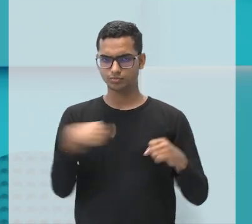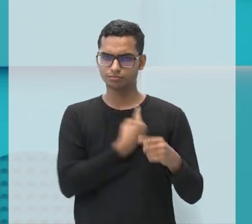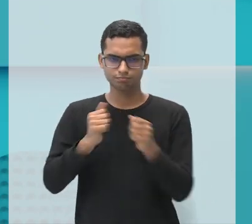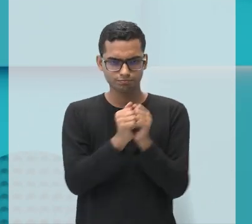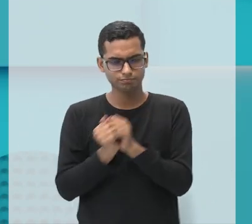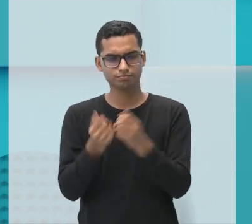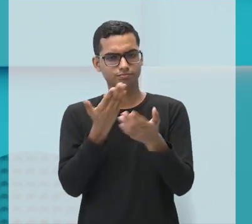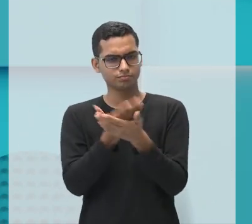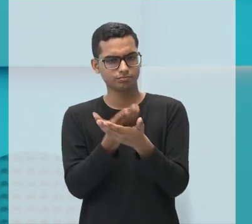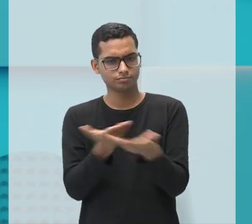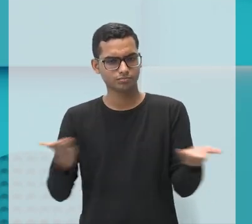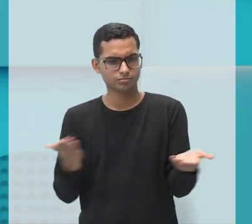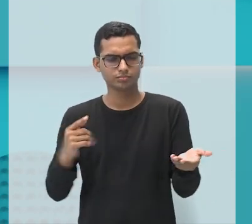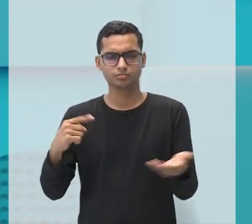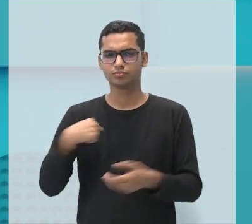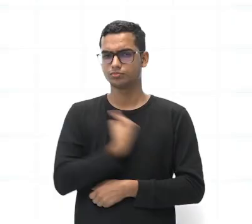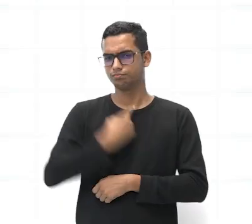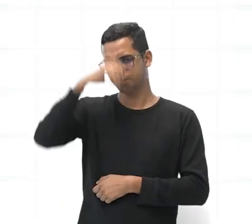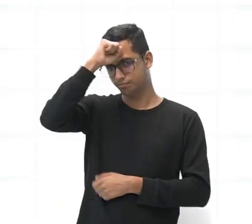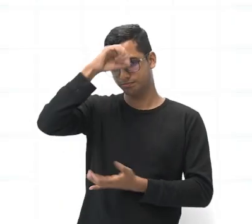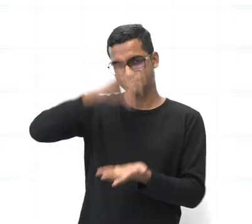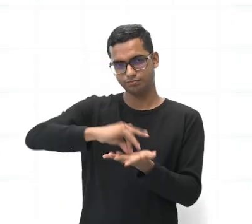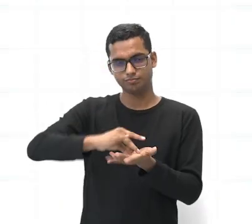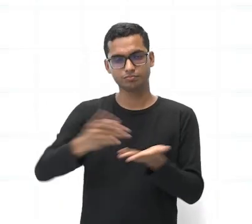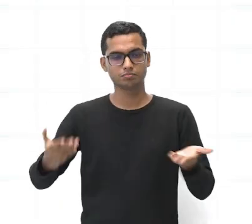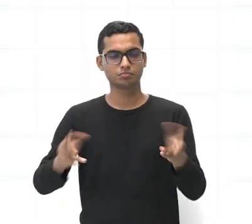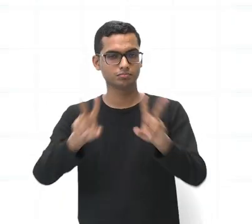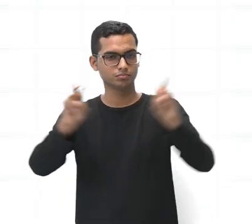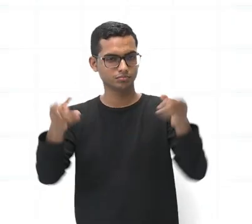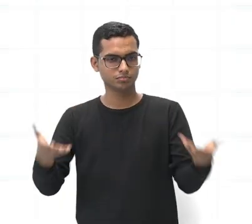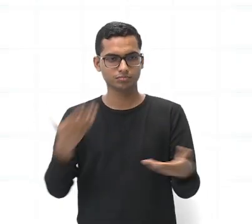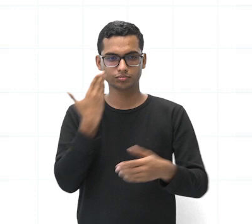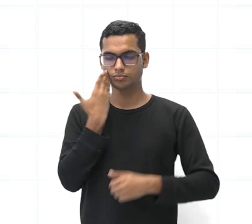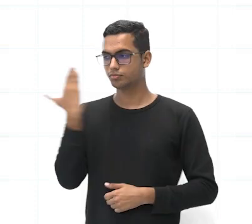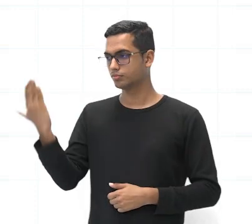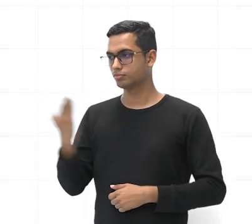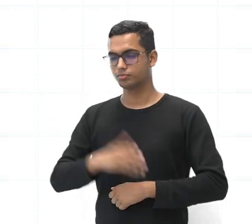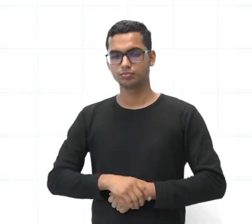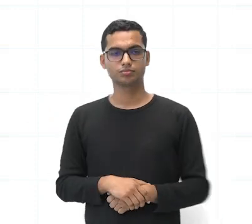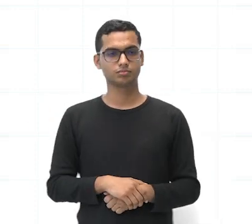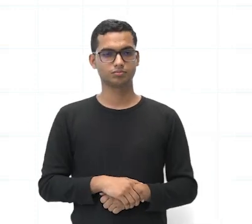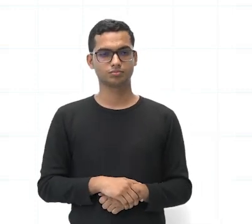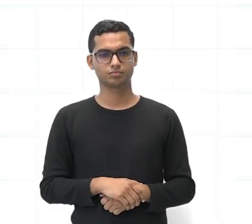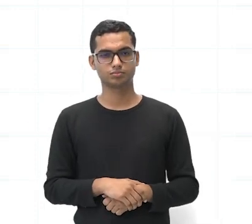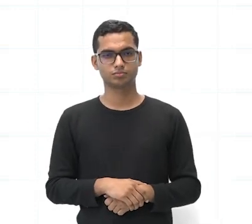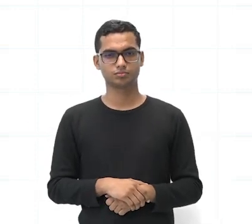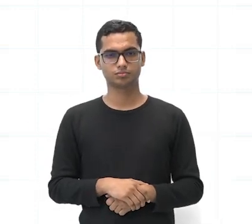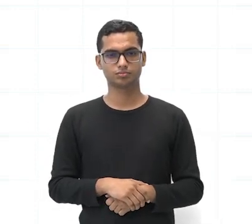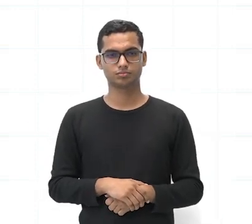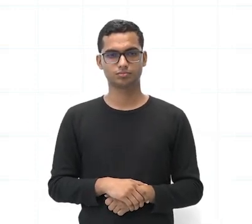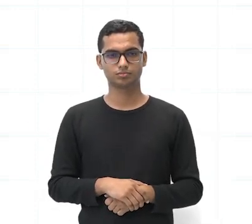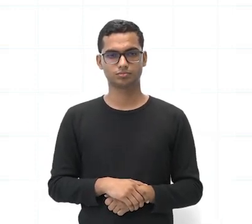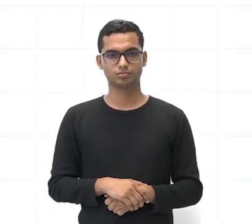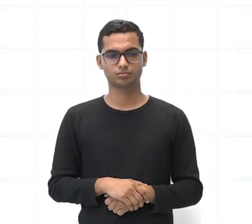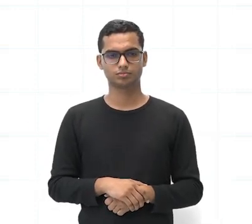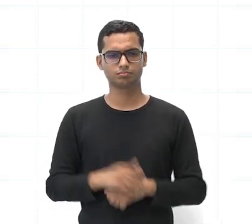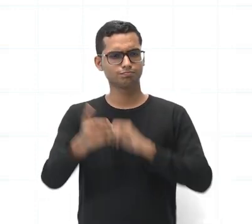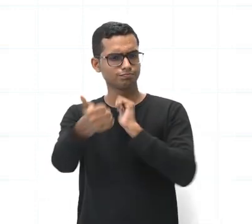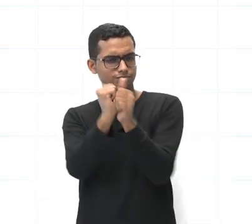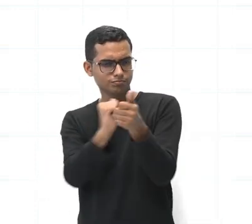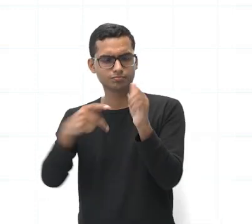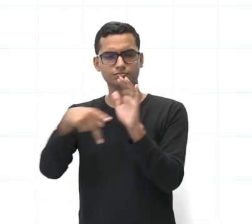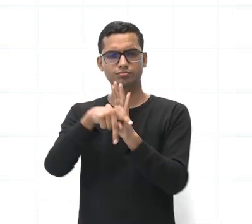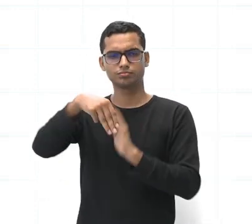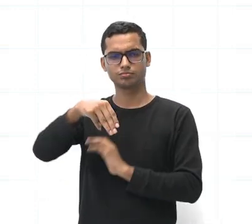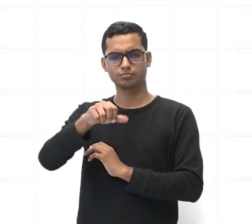juntos nesta aula, onde iremos aprender muito. Vamos ver o que nós temos por objeto de conhecimento? Olha aí! Vamos falar hoje sobre os